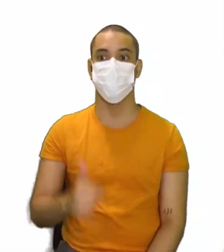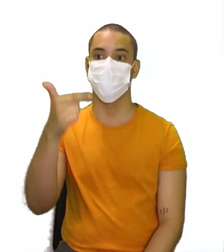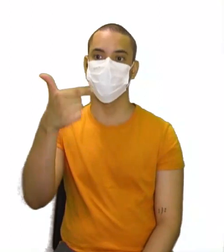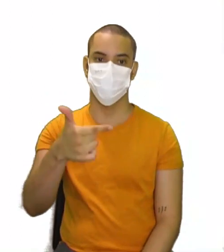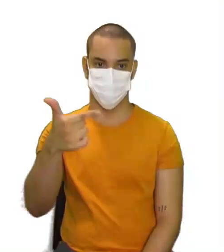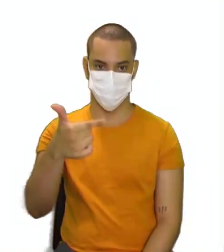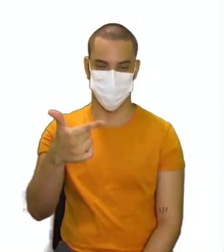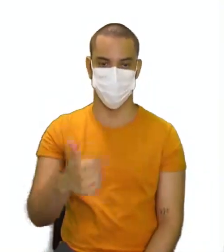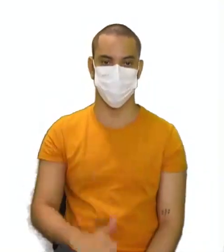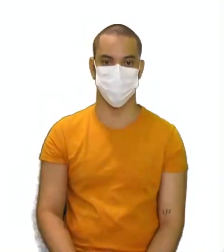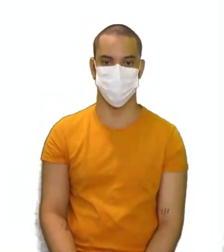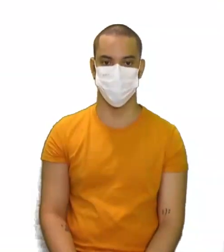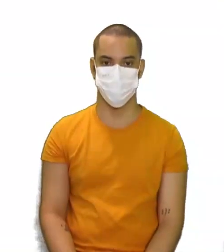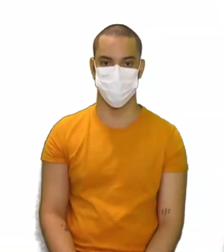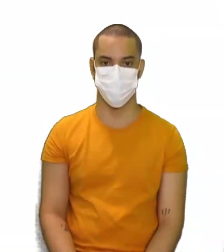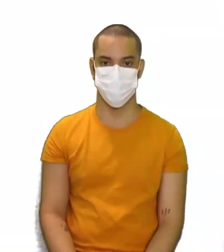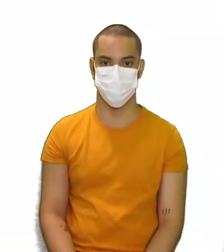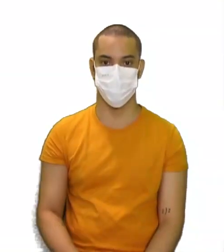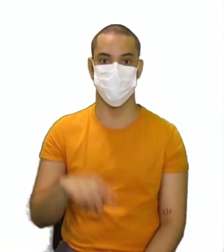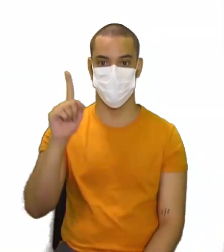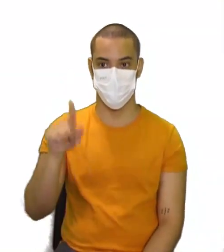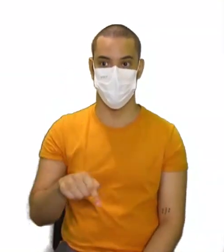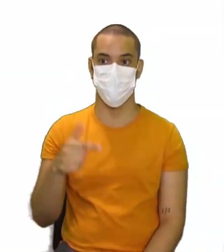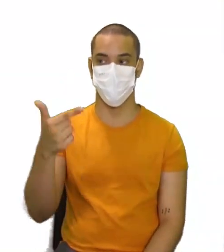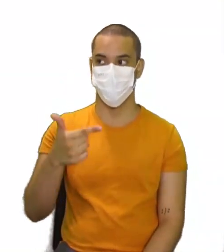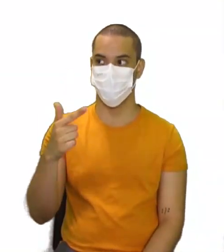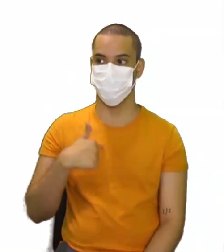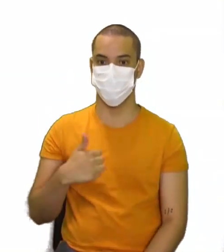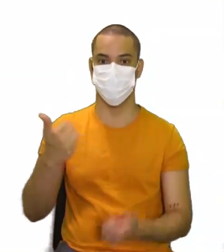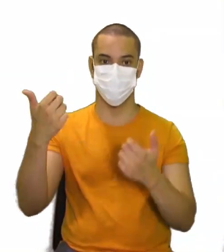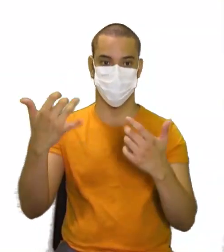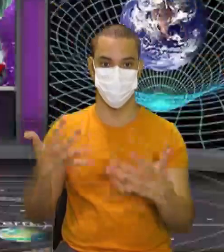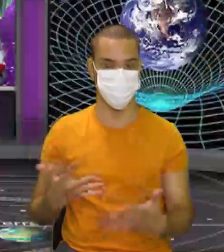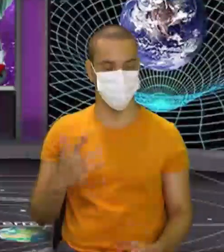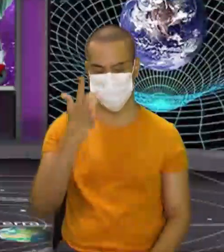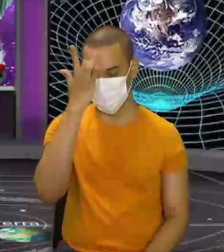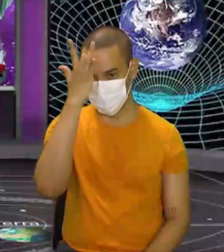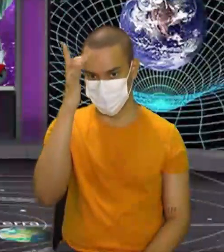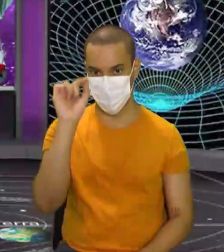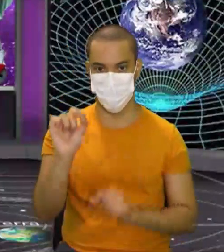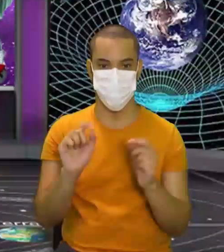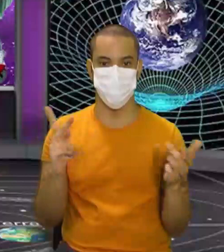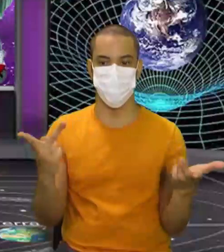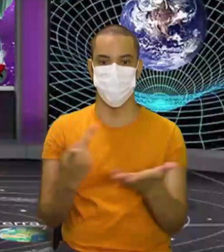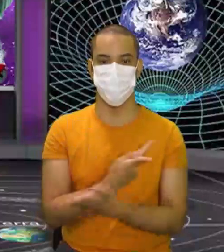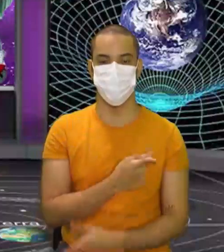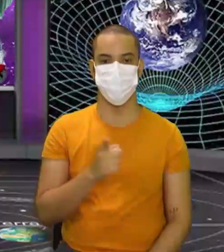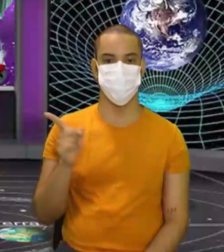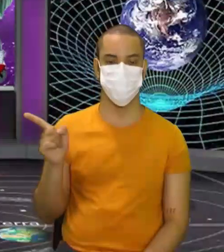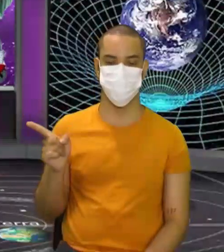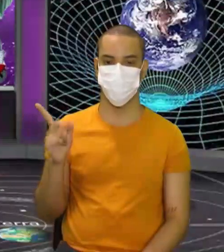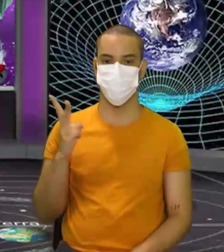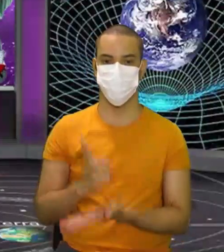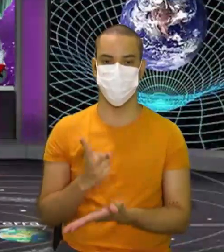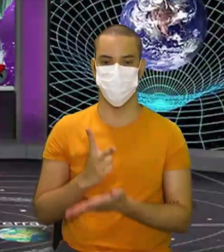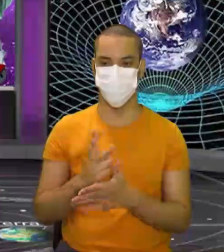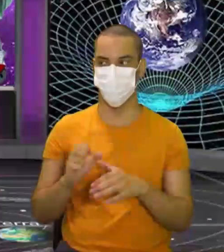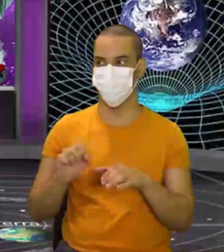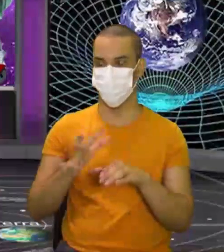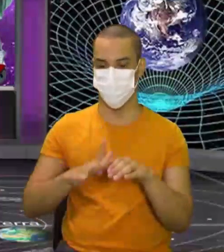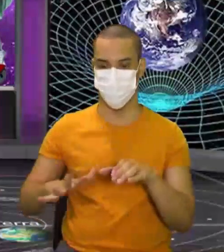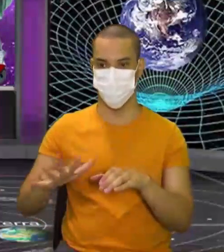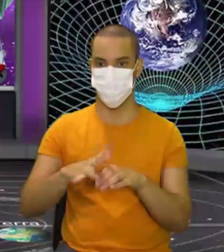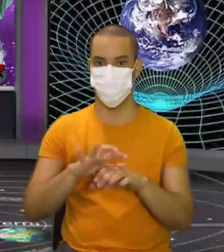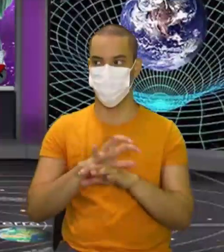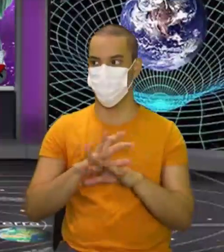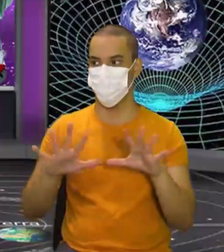caso. Esse segundo caso aqui, eu falei para vocês, muito fácil. O que acontece, gente? Campo magnético nessa direção. Pensa que